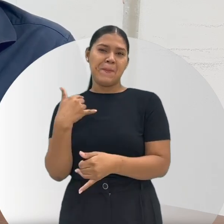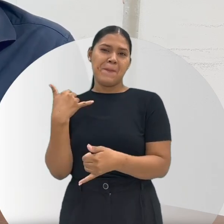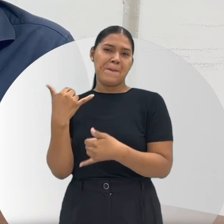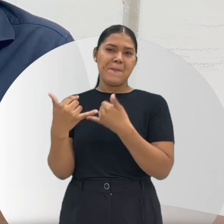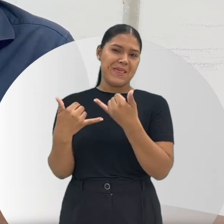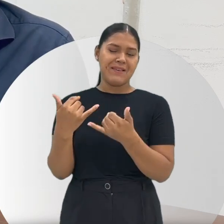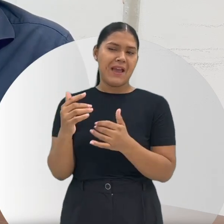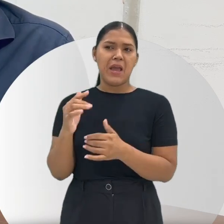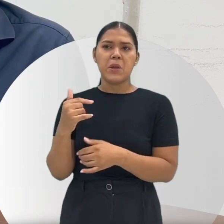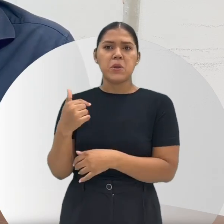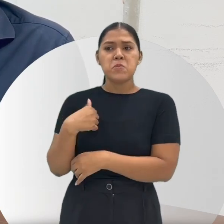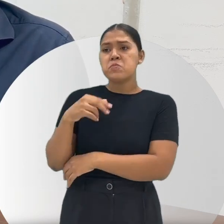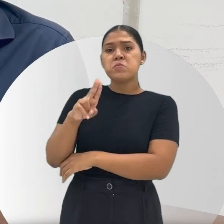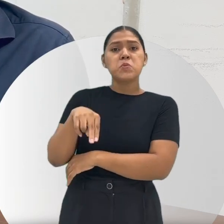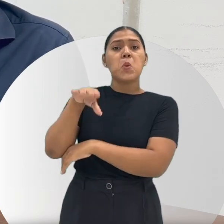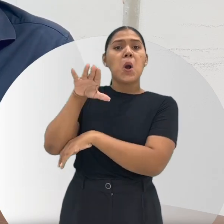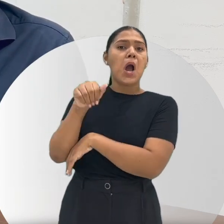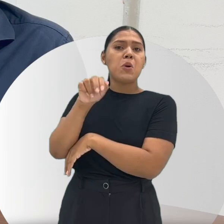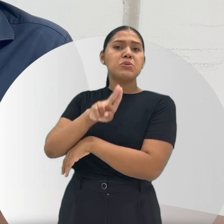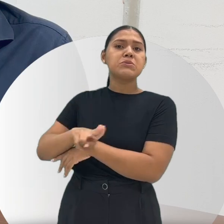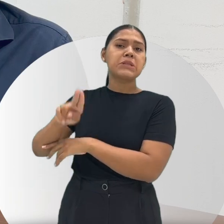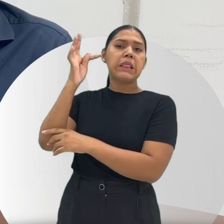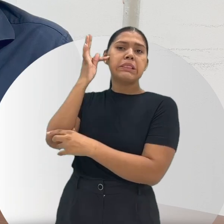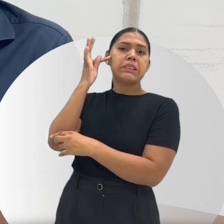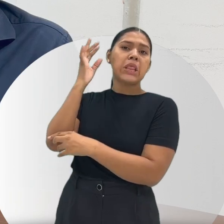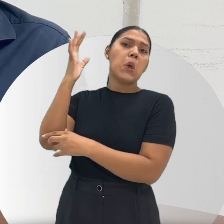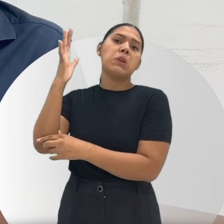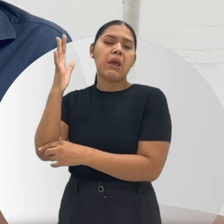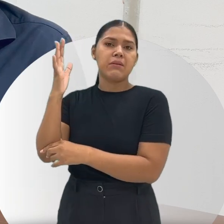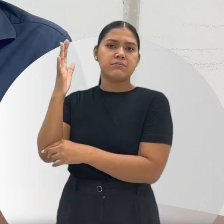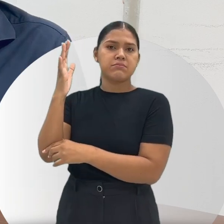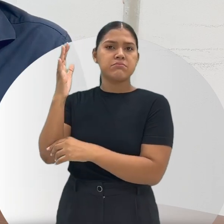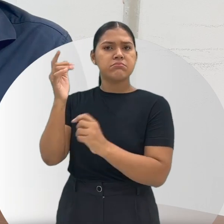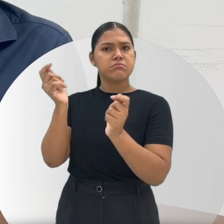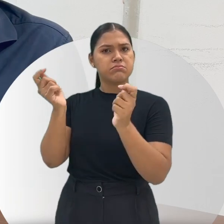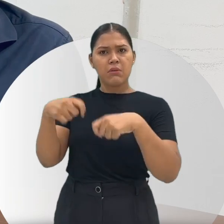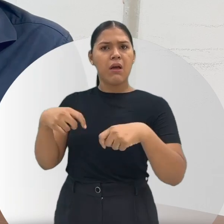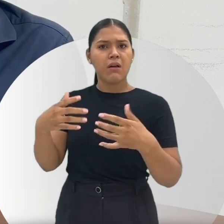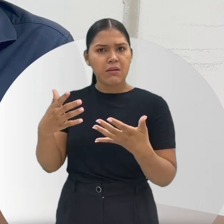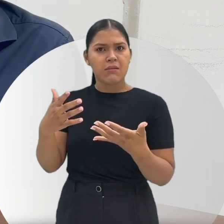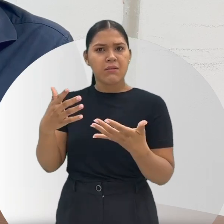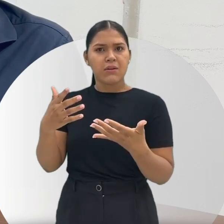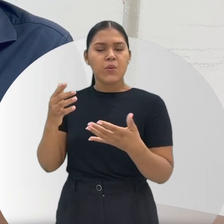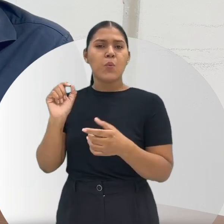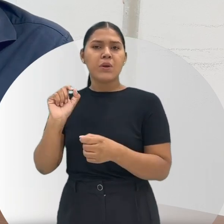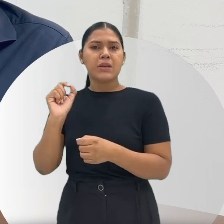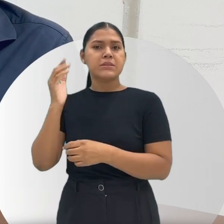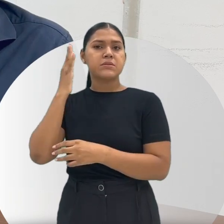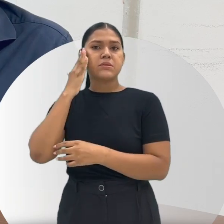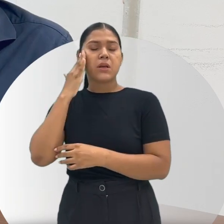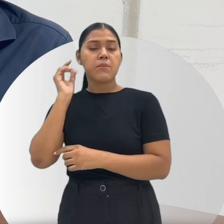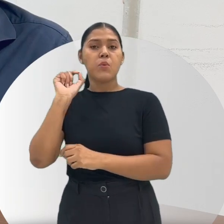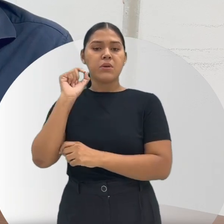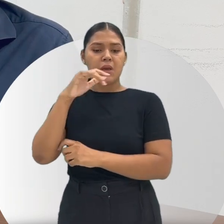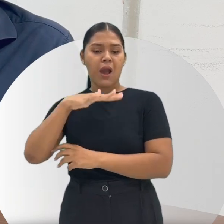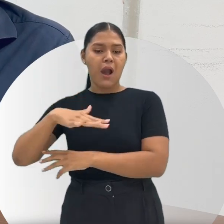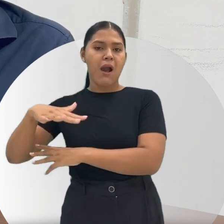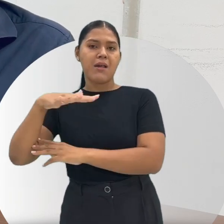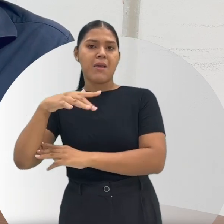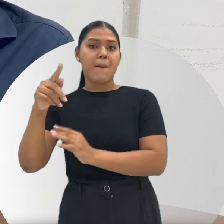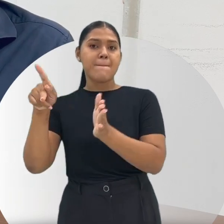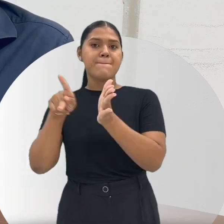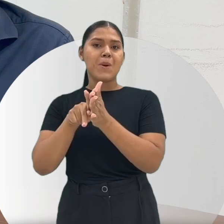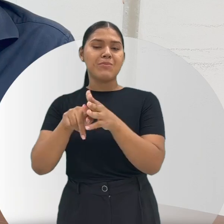Pitágoras na minha vida, mas ele não é para si só, ele é para você mover aspectos da sua mentalidade que te